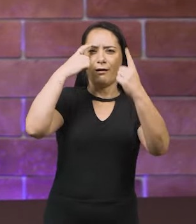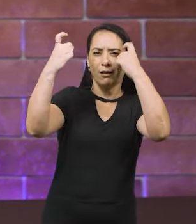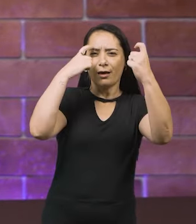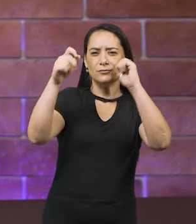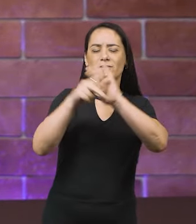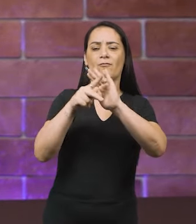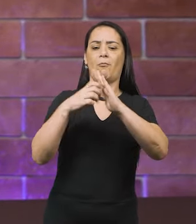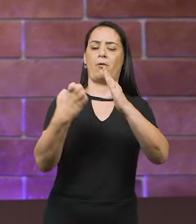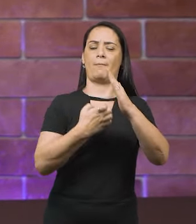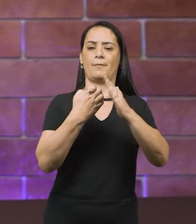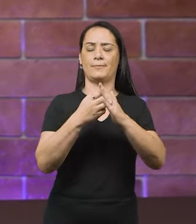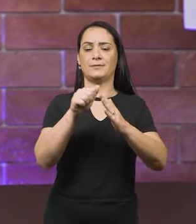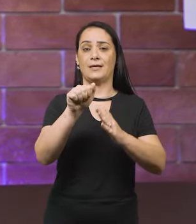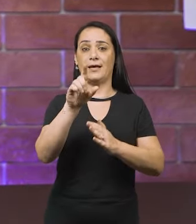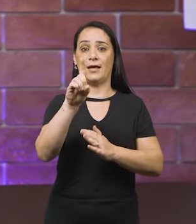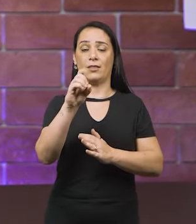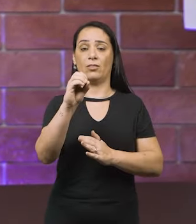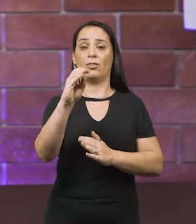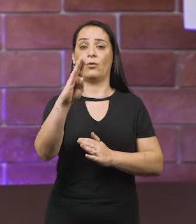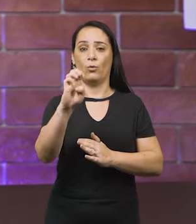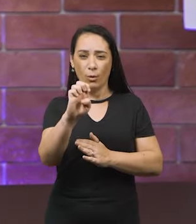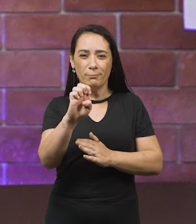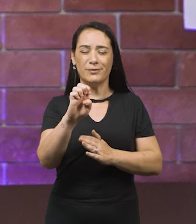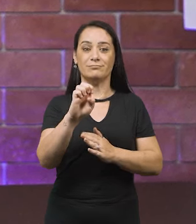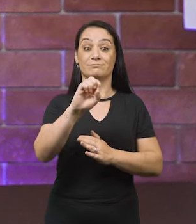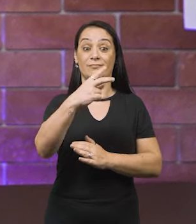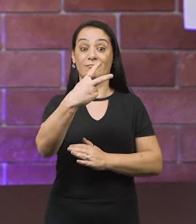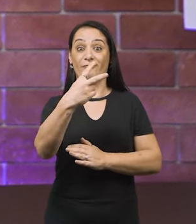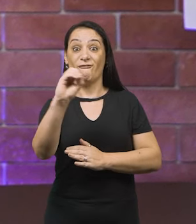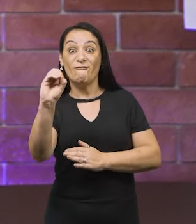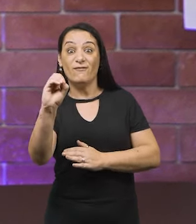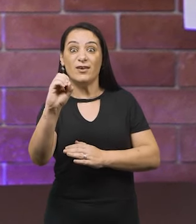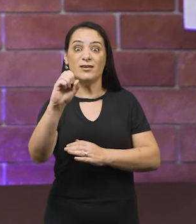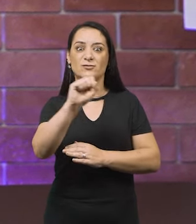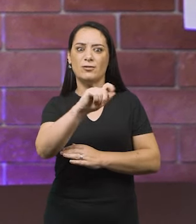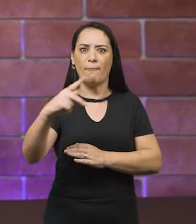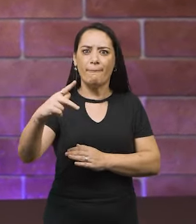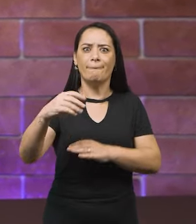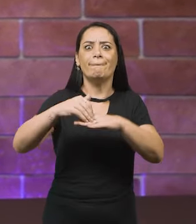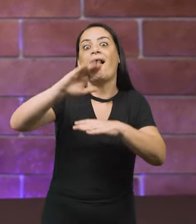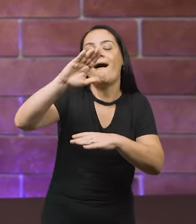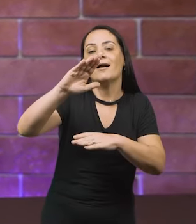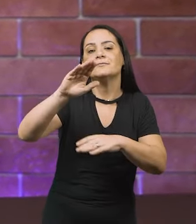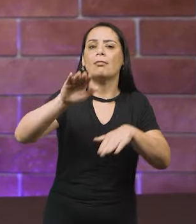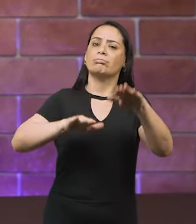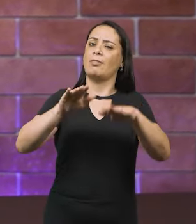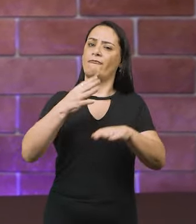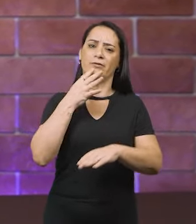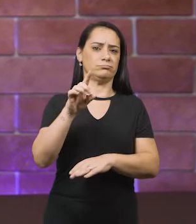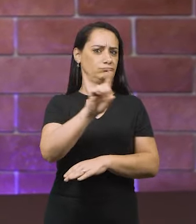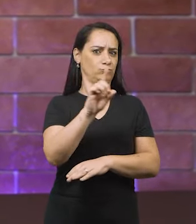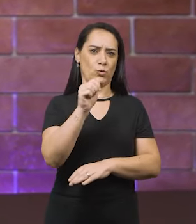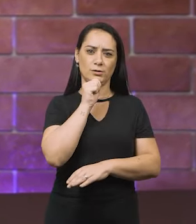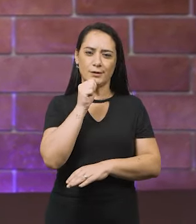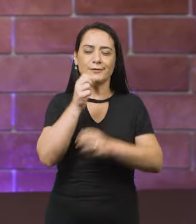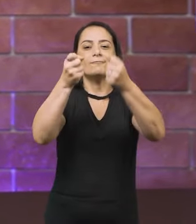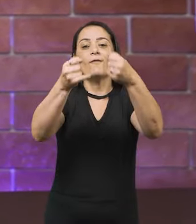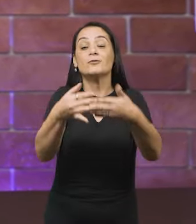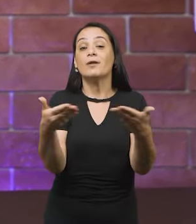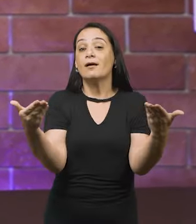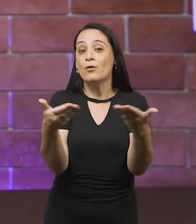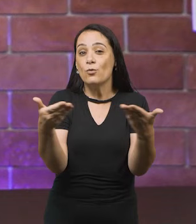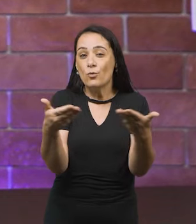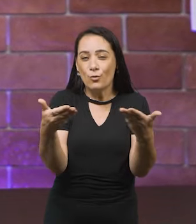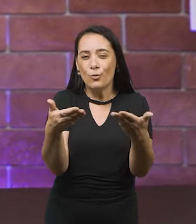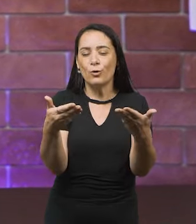os softwares criativos da Adobe. São mais de 20 apps para você ter noção. O que você talvez não conheça, e